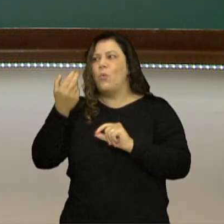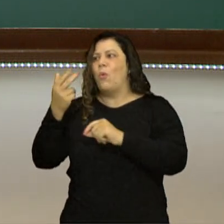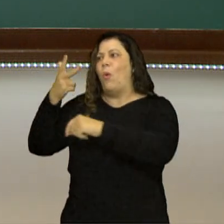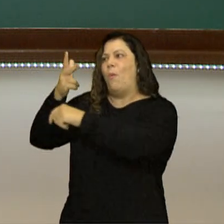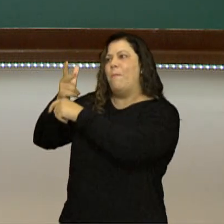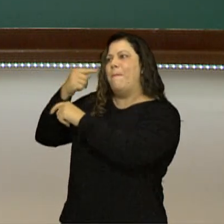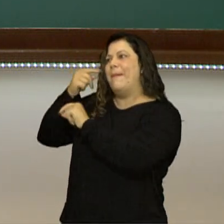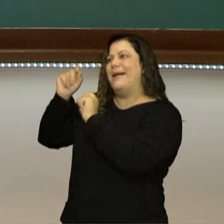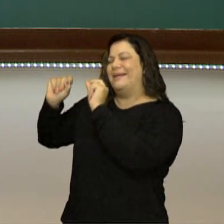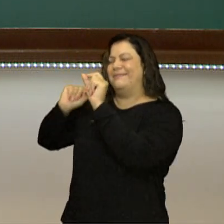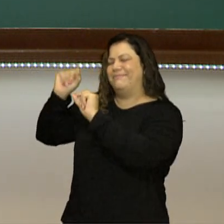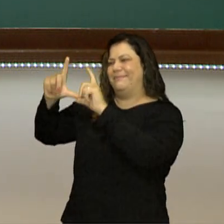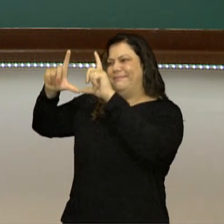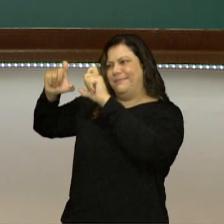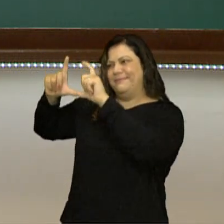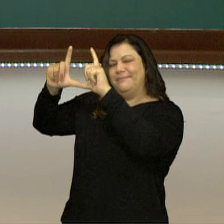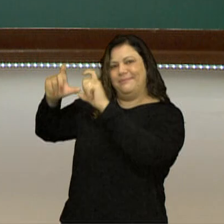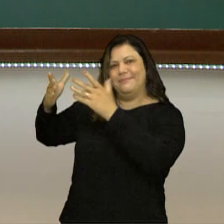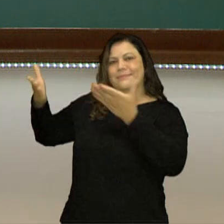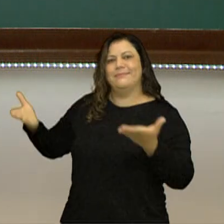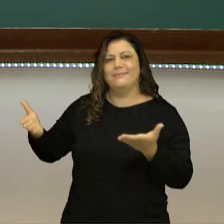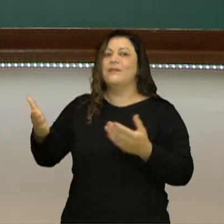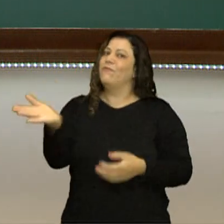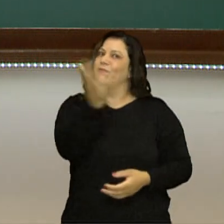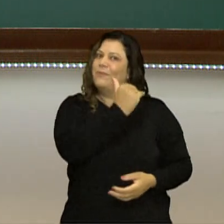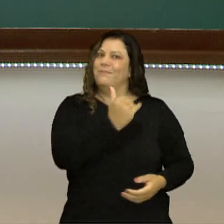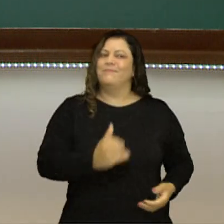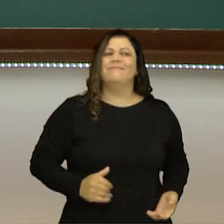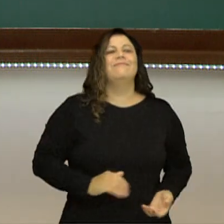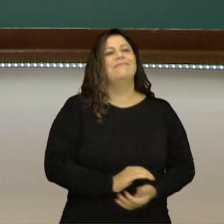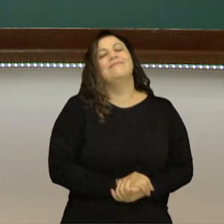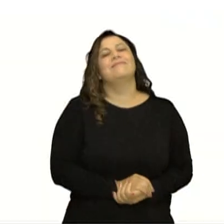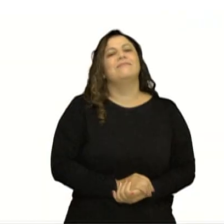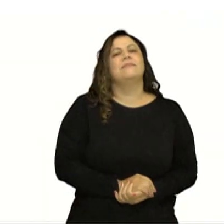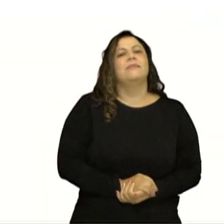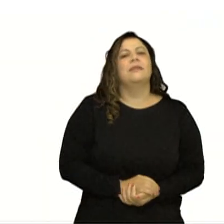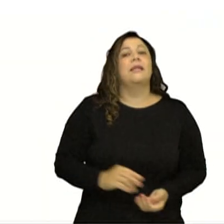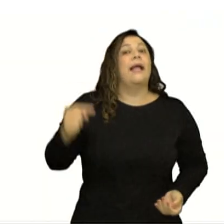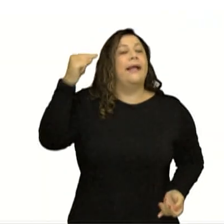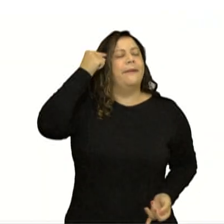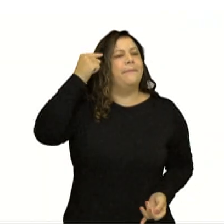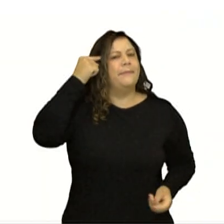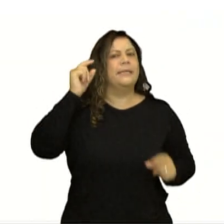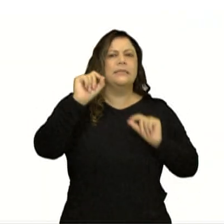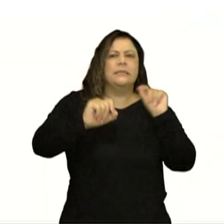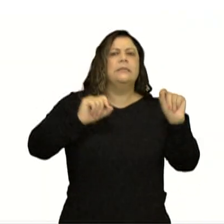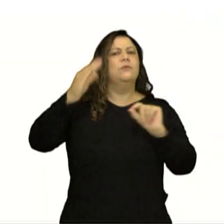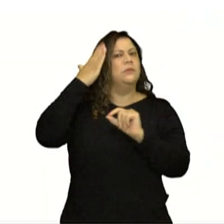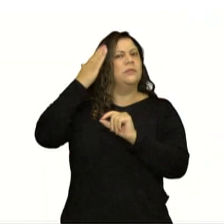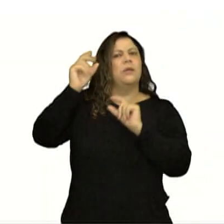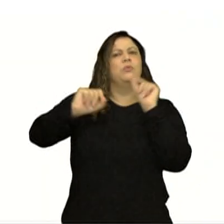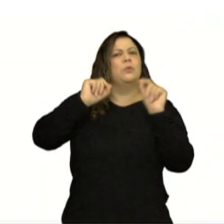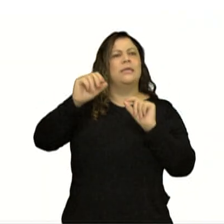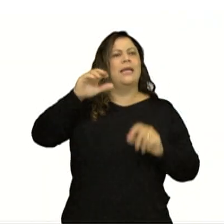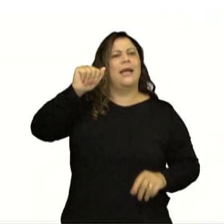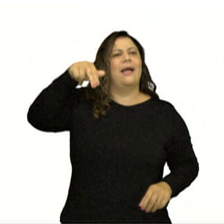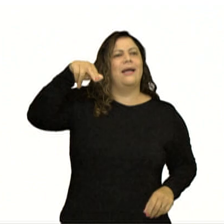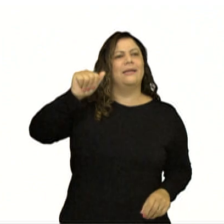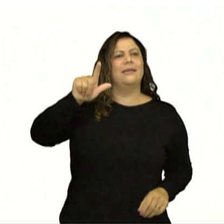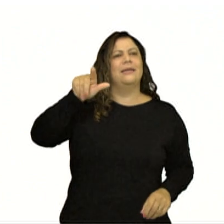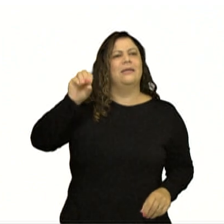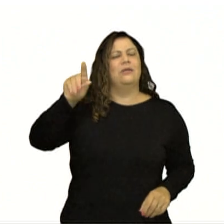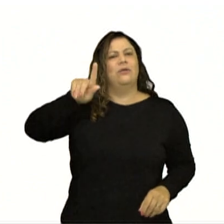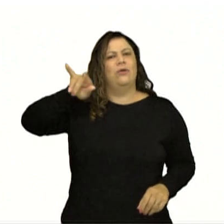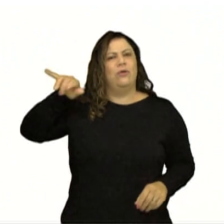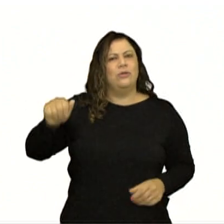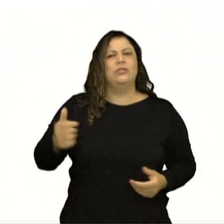para tirar uma foto? Vamos juntos. Pense comigo. Você sabe o que é uma câmera analógica? Você gosta